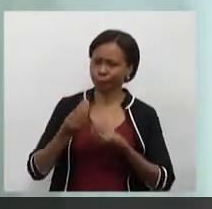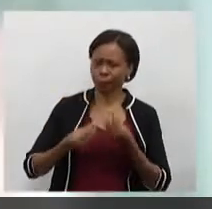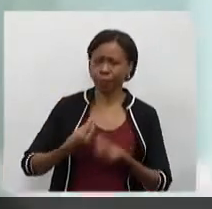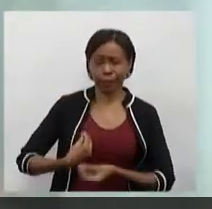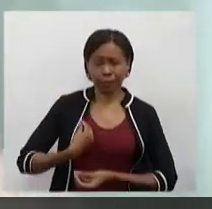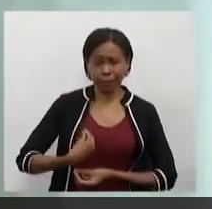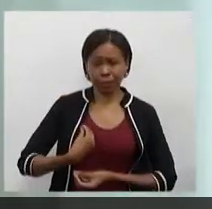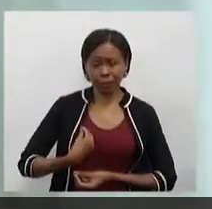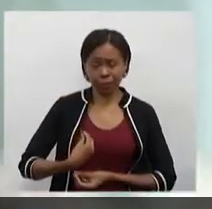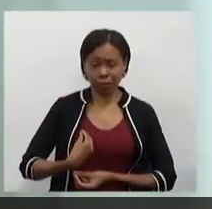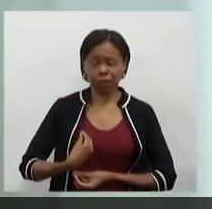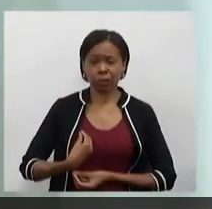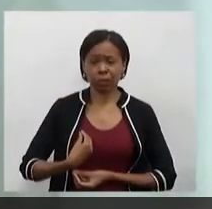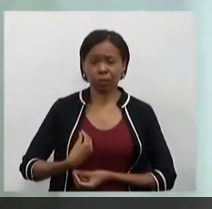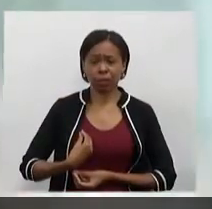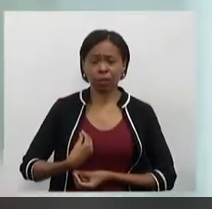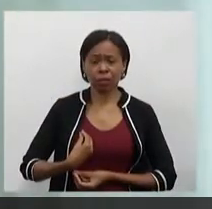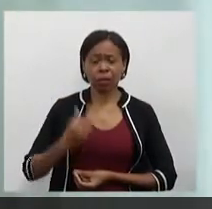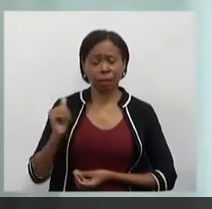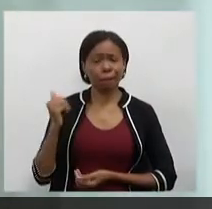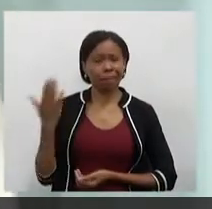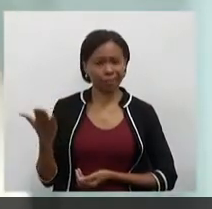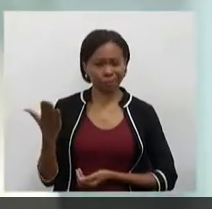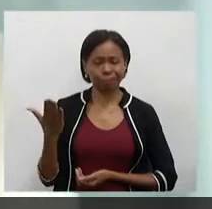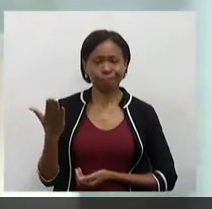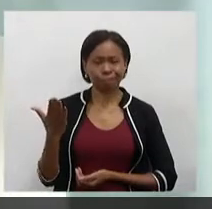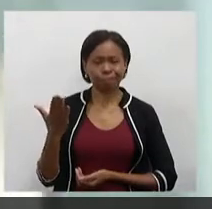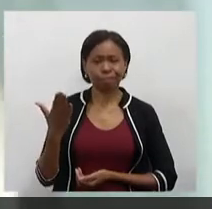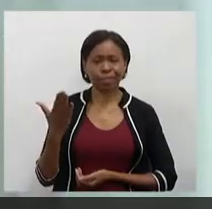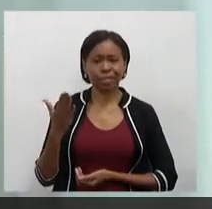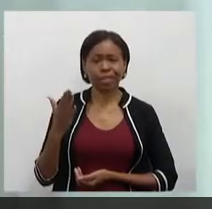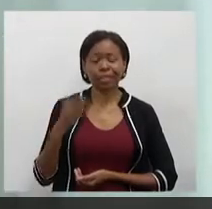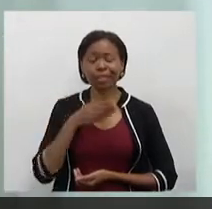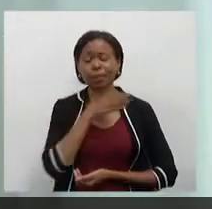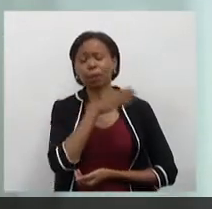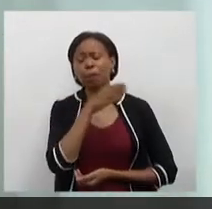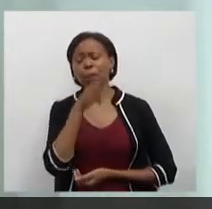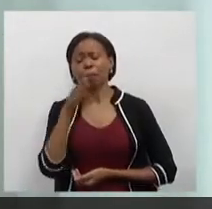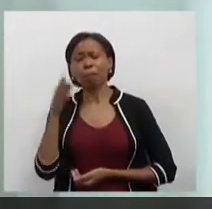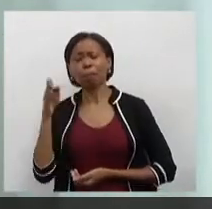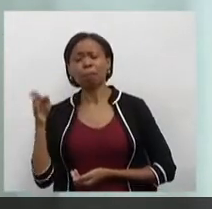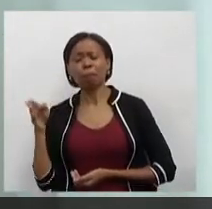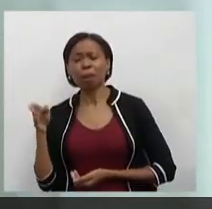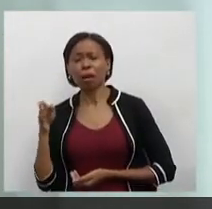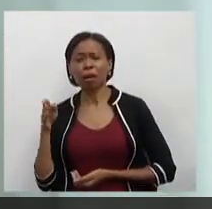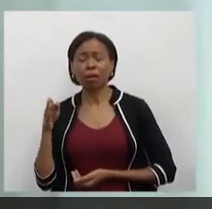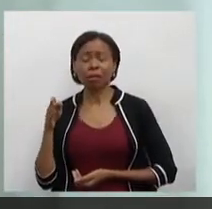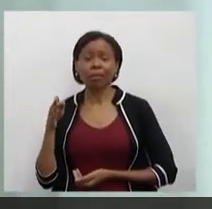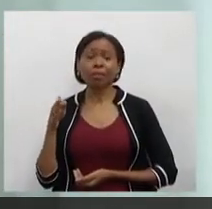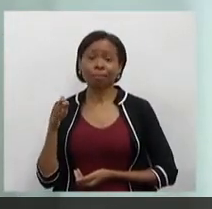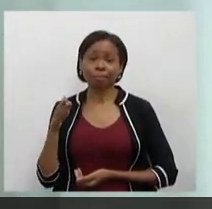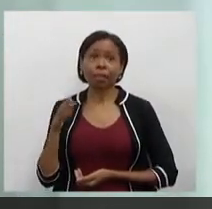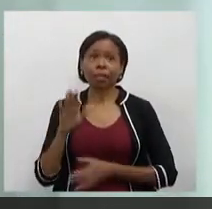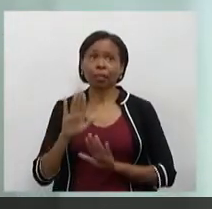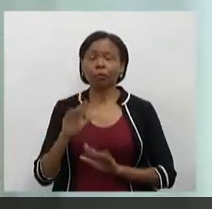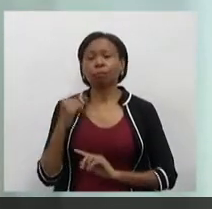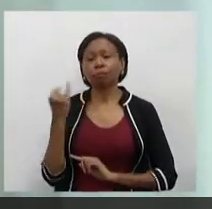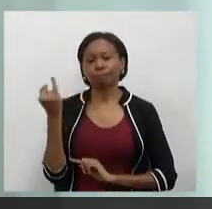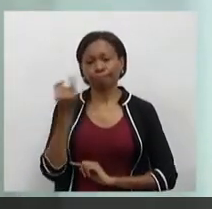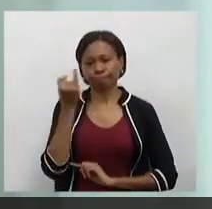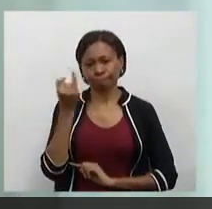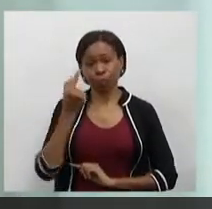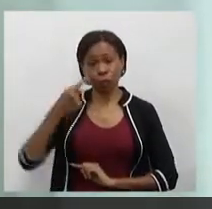muitas vezes a gente está em tantos lugares que a gente perde o olhar por o outro. Isso é de extrema importância, que nós comecemos a ouvir